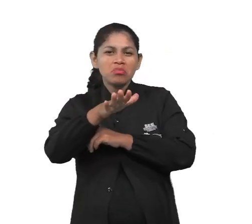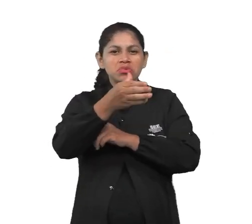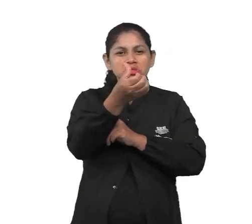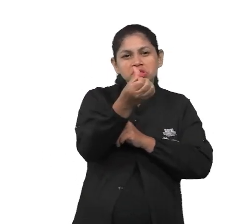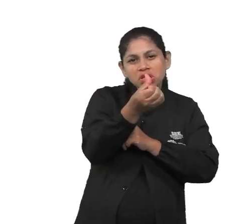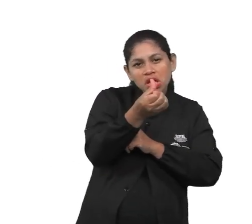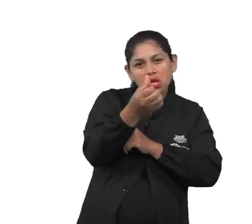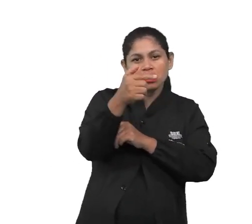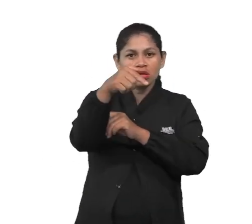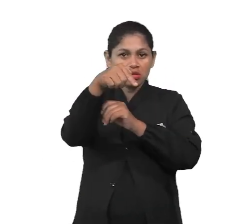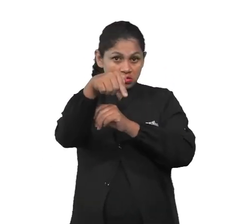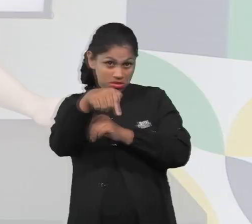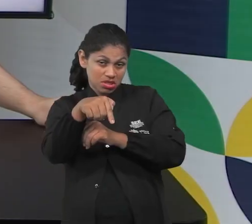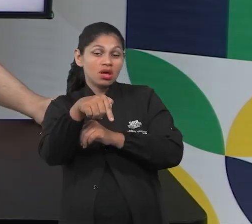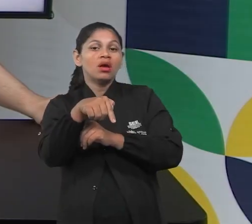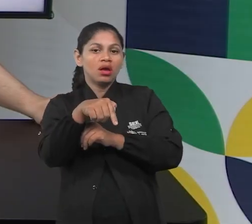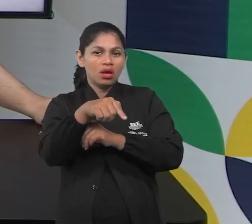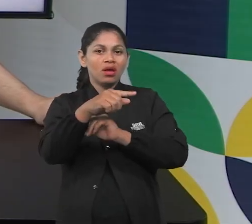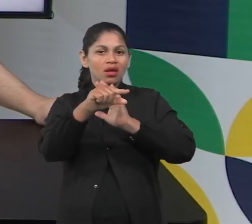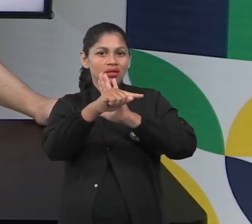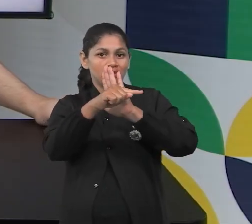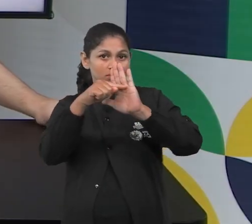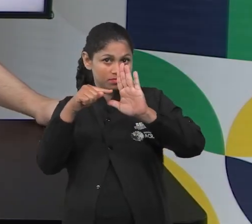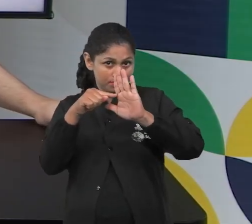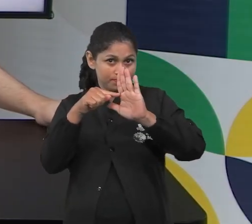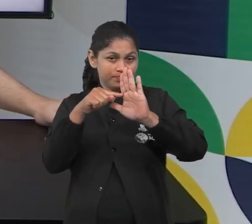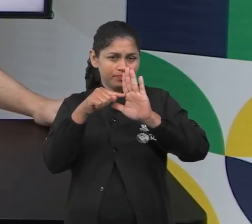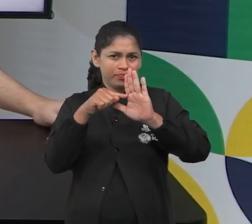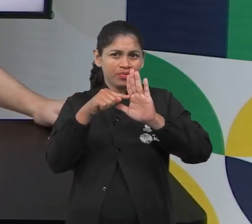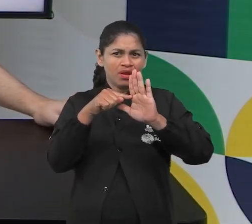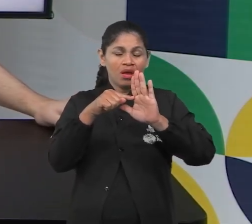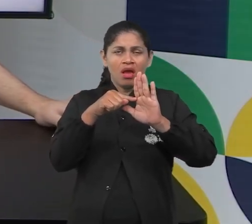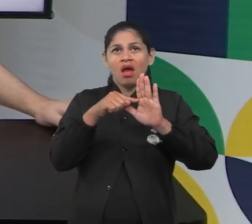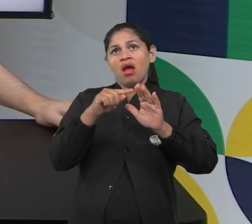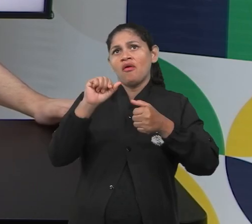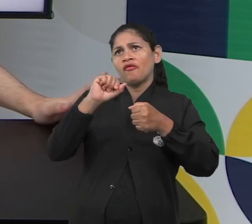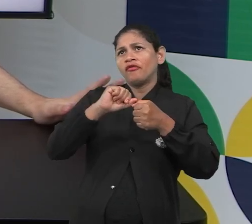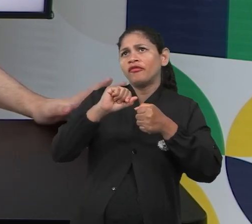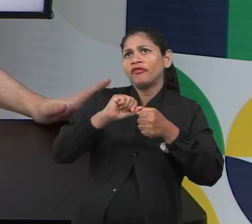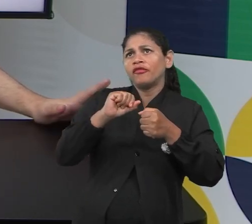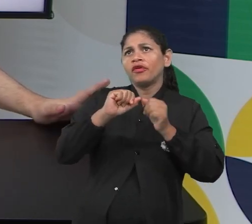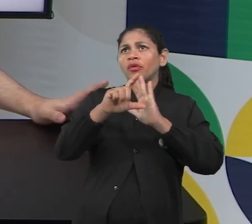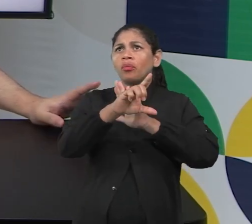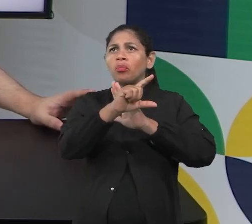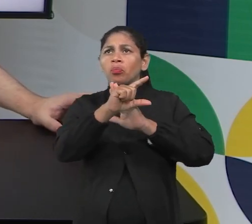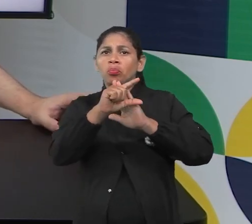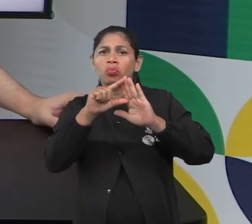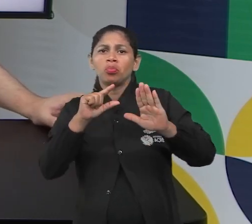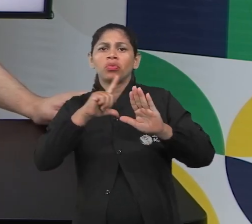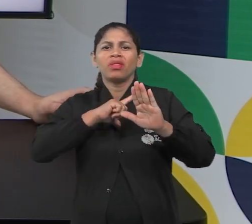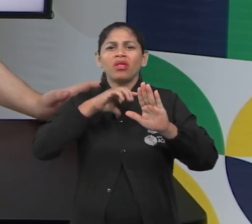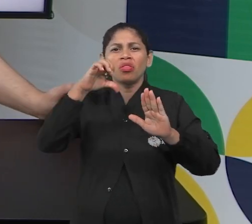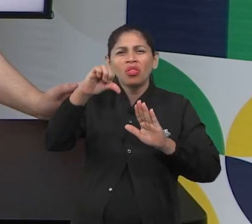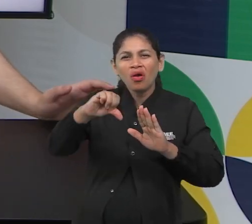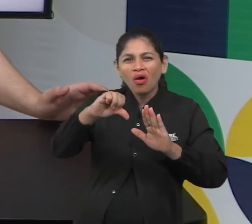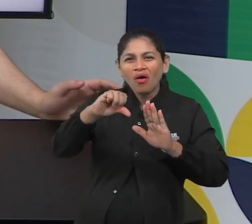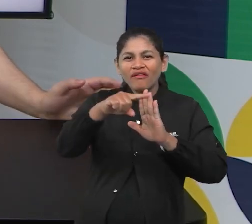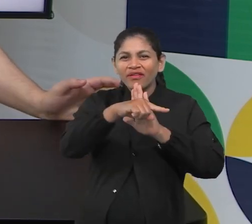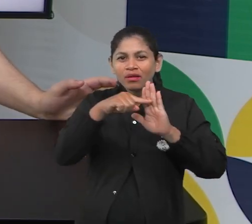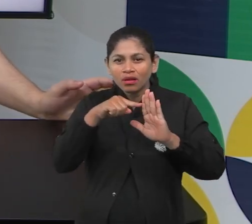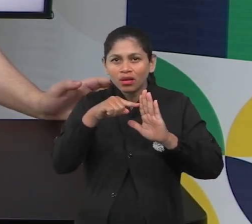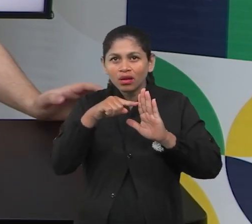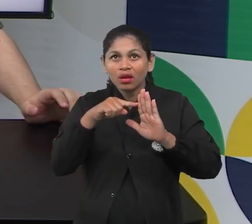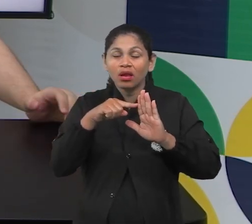7 linhas. Professor, eu fiz um parágrafo de 9 linhas, tem problema? Essencialmente não, né? Você pode compensar